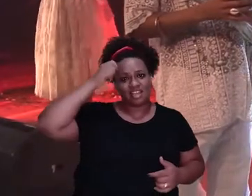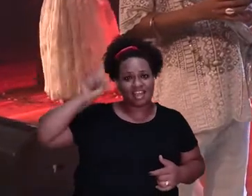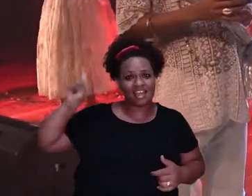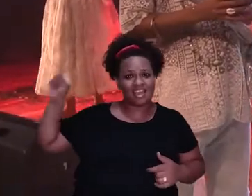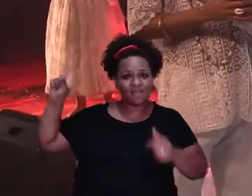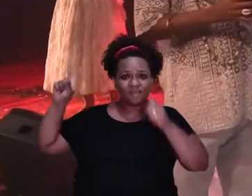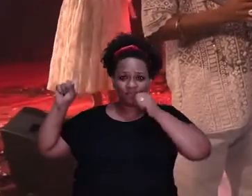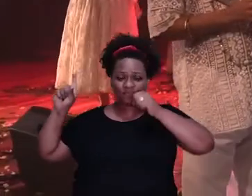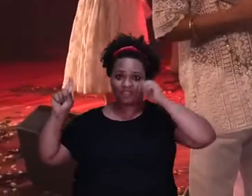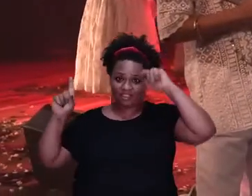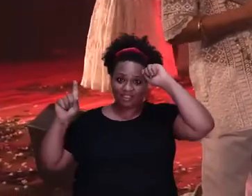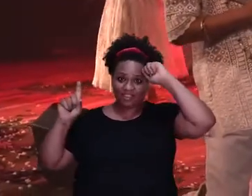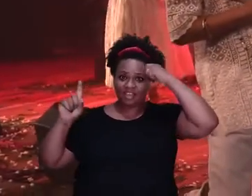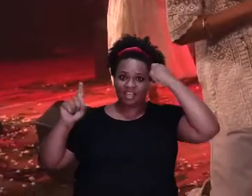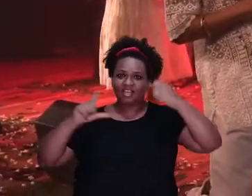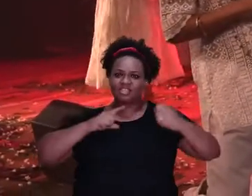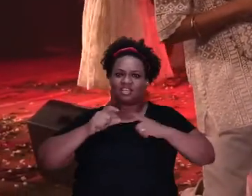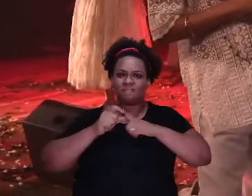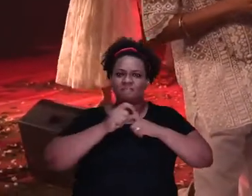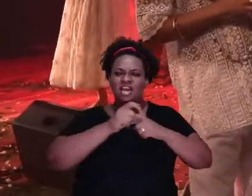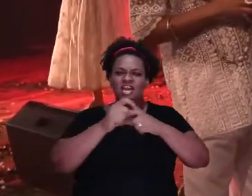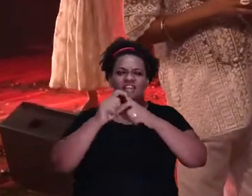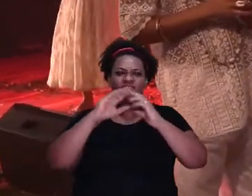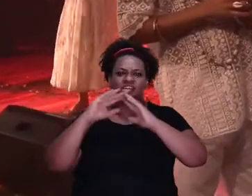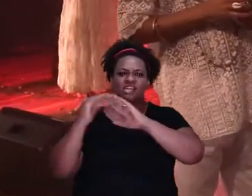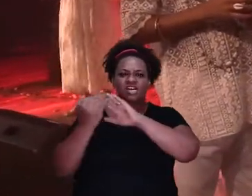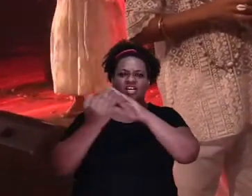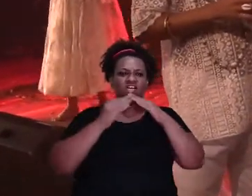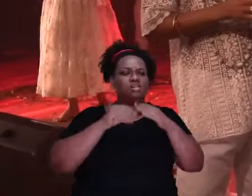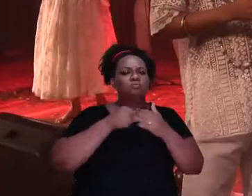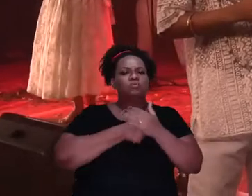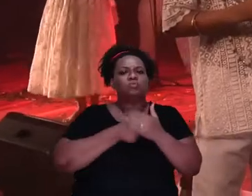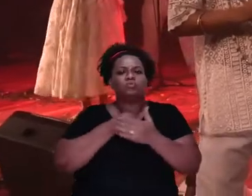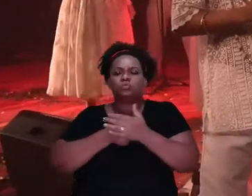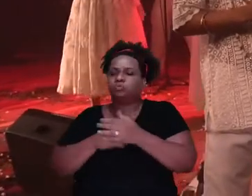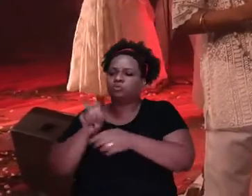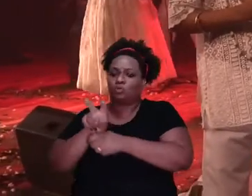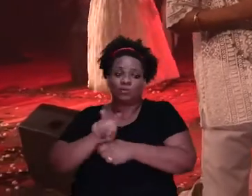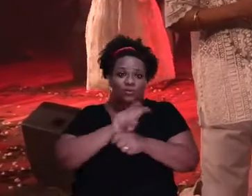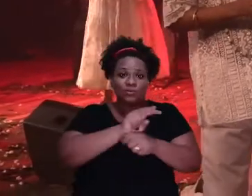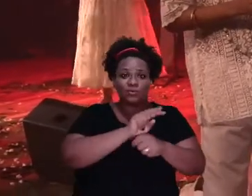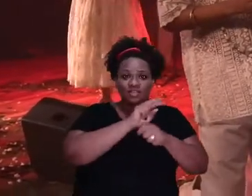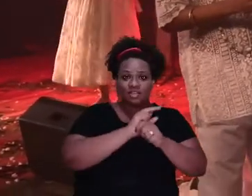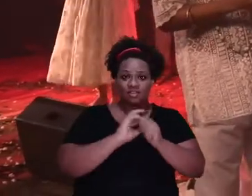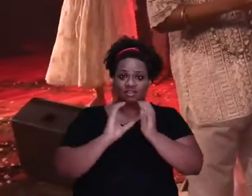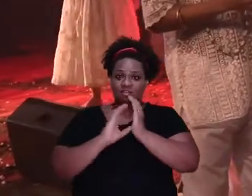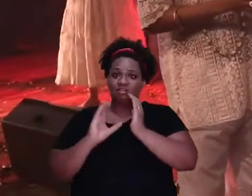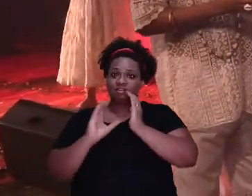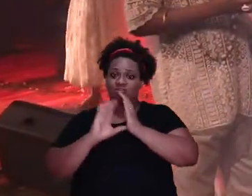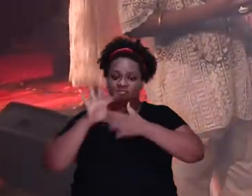são essas mulheres que estão nos gorros dos alagados nas periferias cuidando das suas